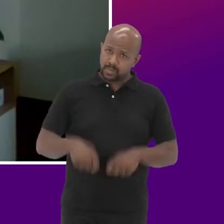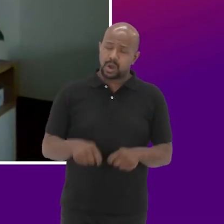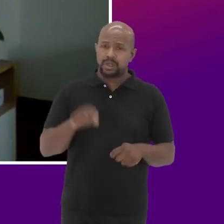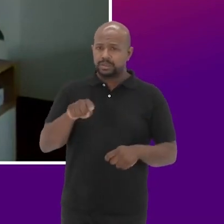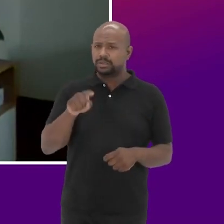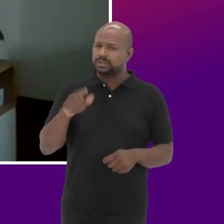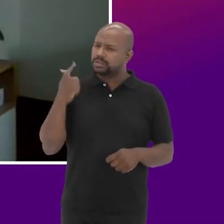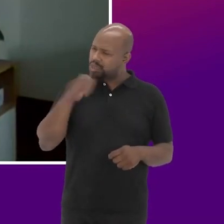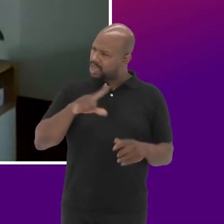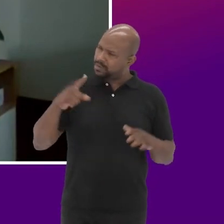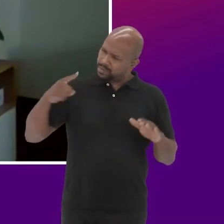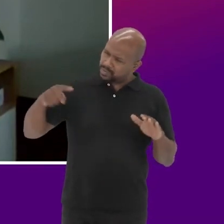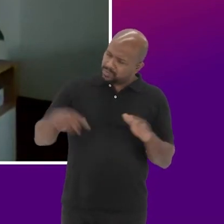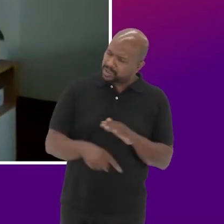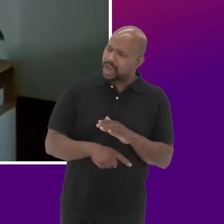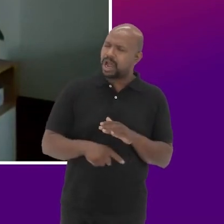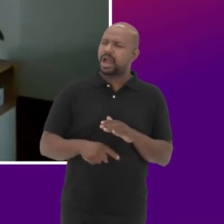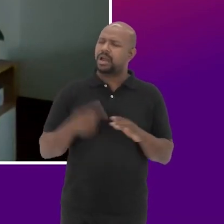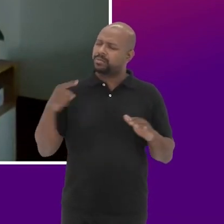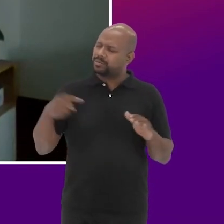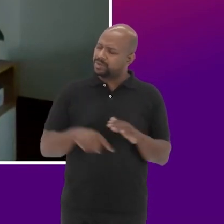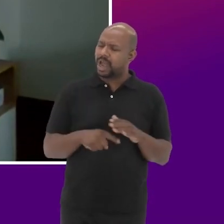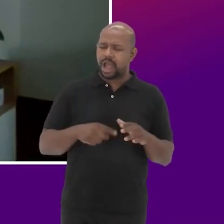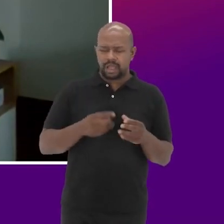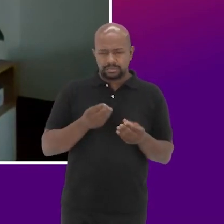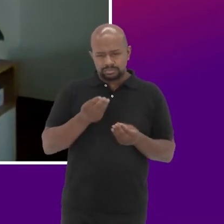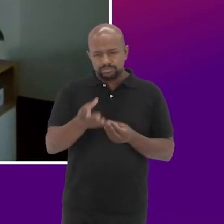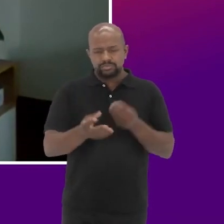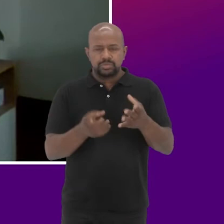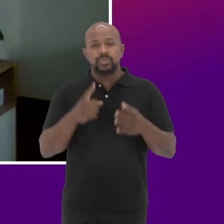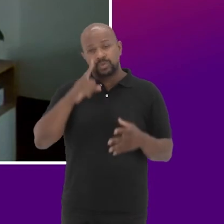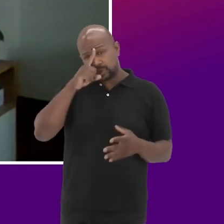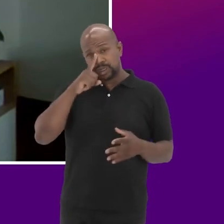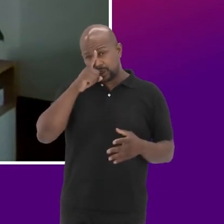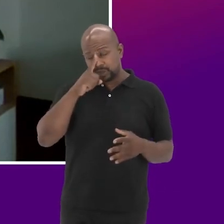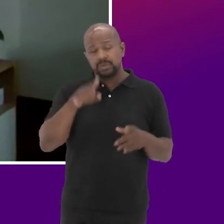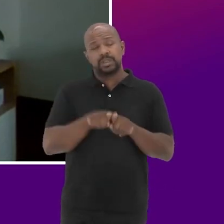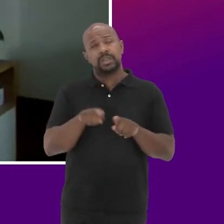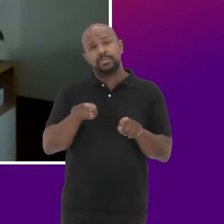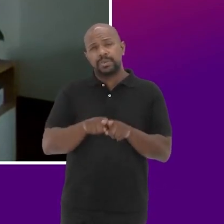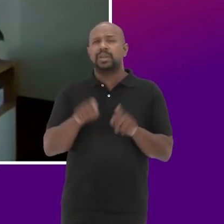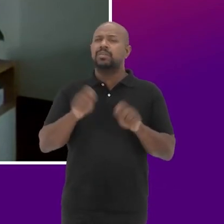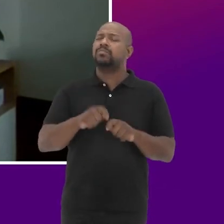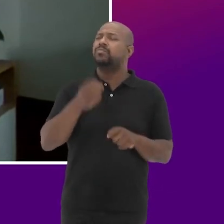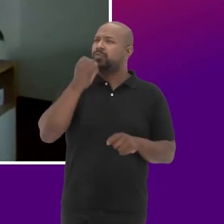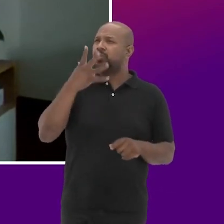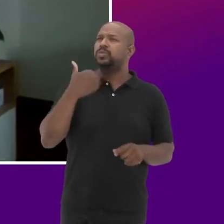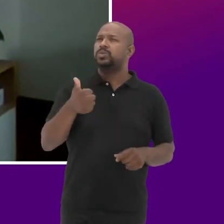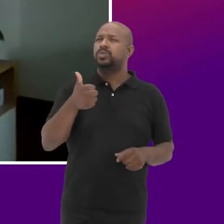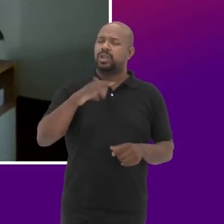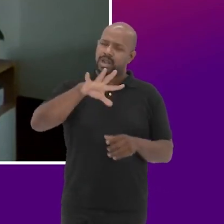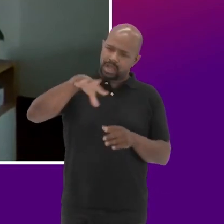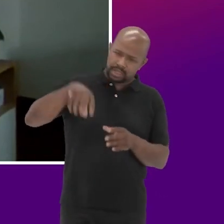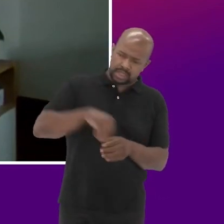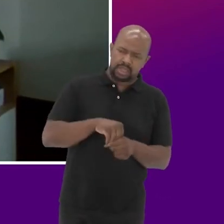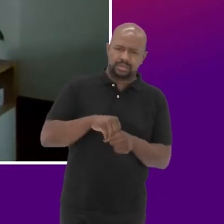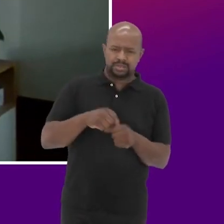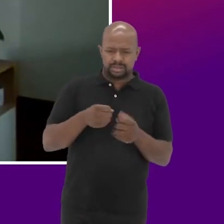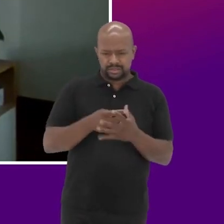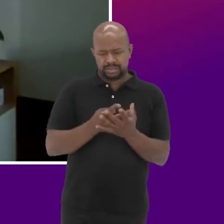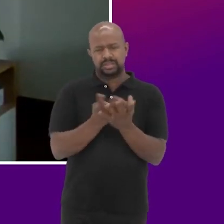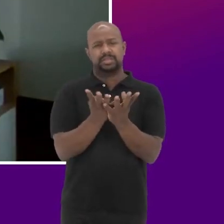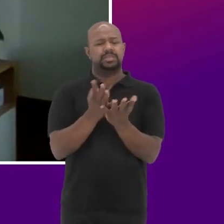que pode aprofundar a transferência do risco e que também funciona dentro